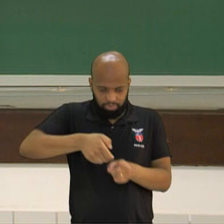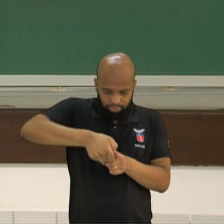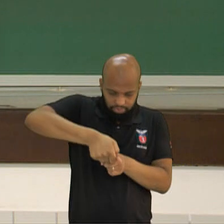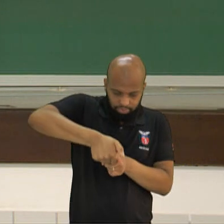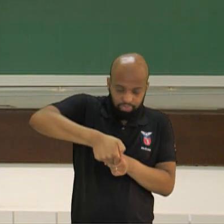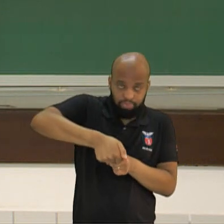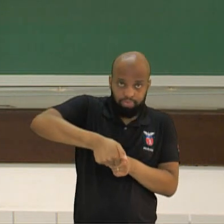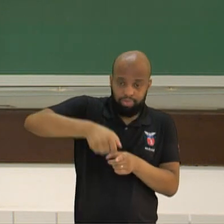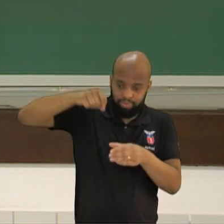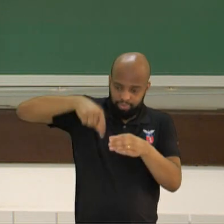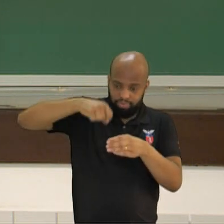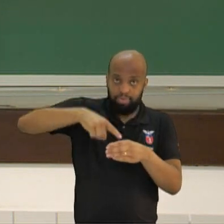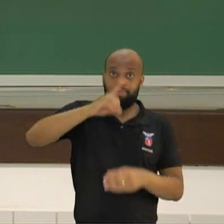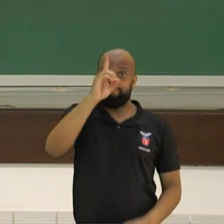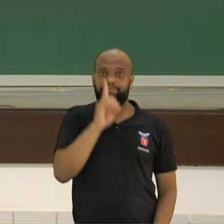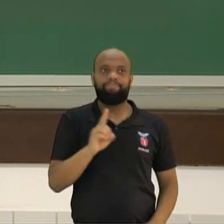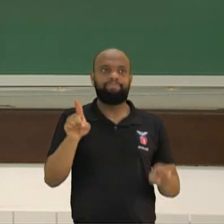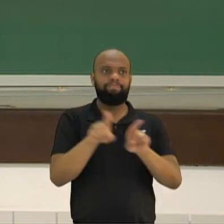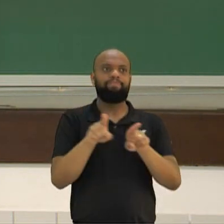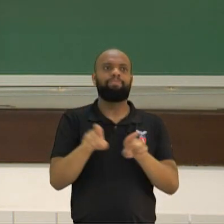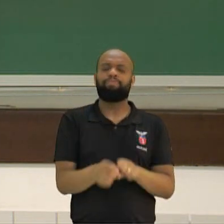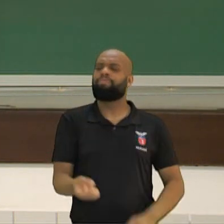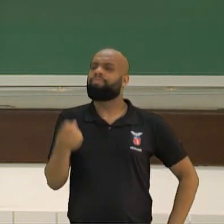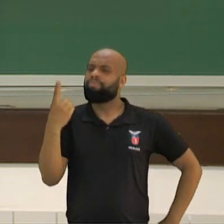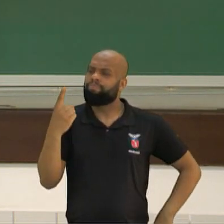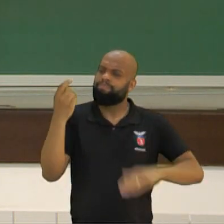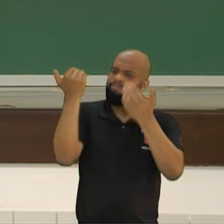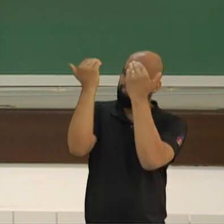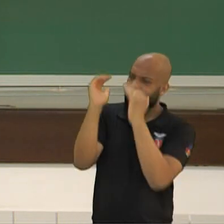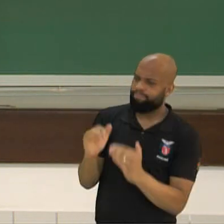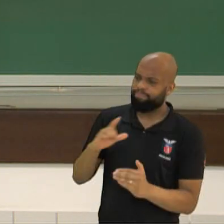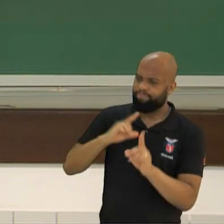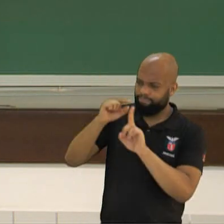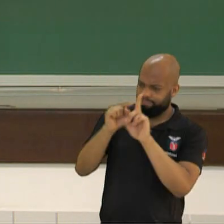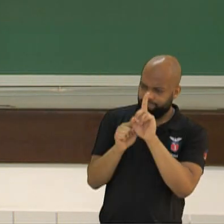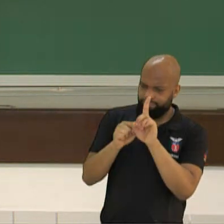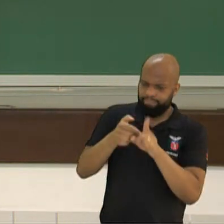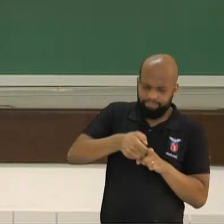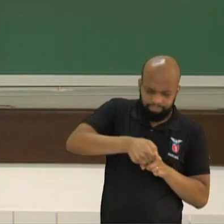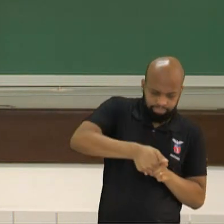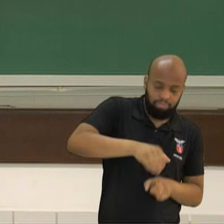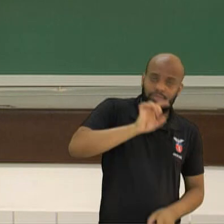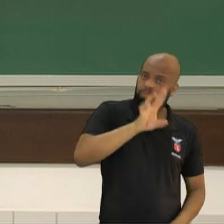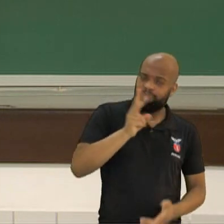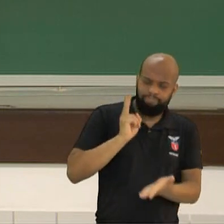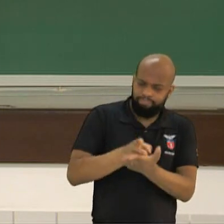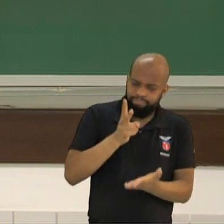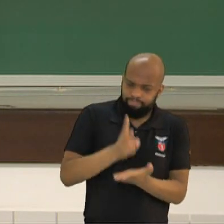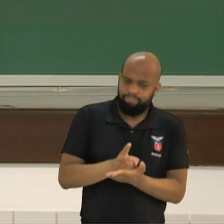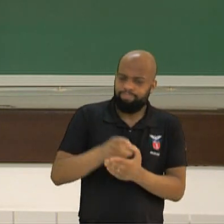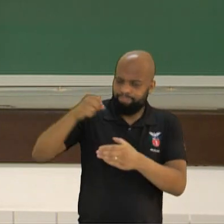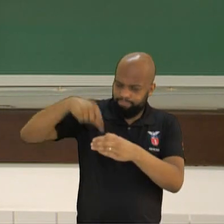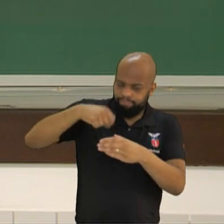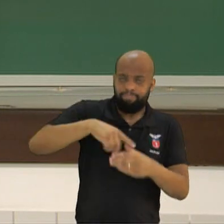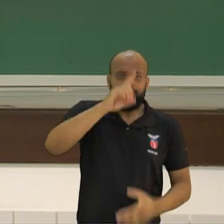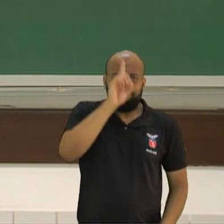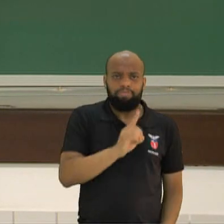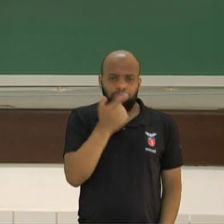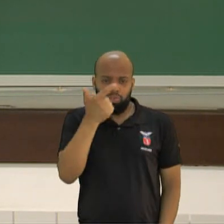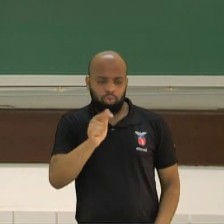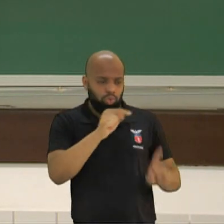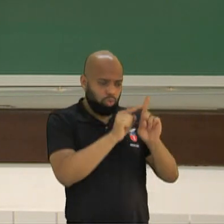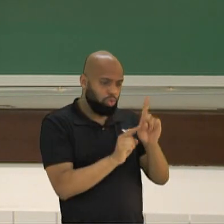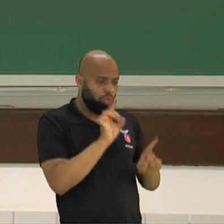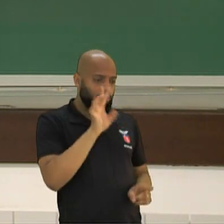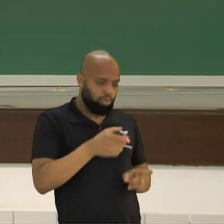produziam sementes amarelas. Então Mendel ficava analisando, olha, esse tipo de ervilha só produz semente amarela, aquele outro tipo ali só produz